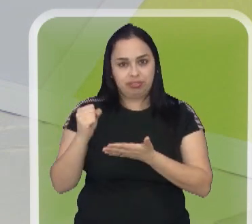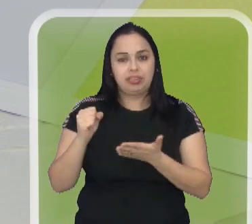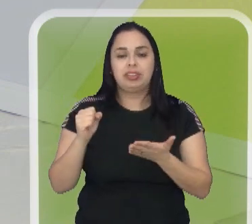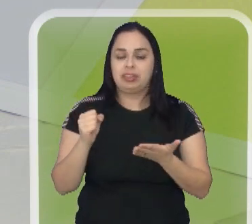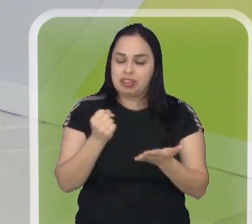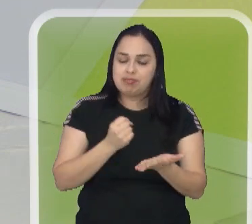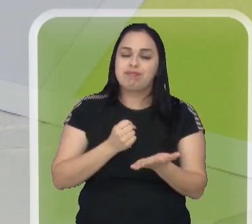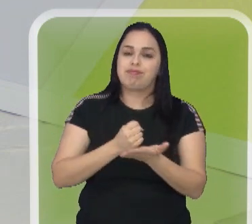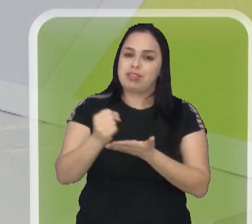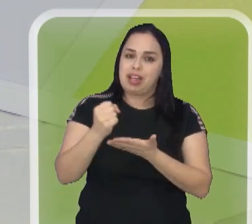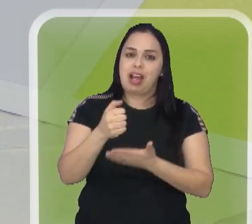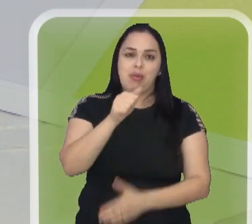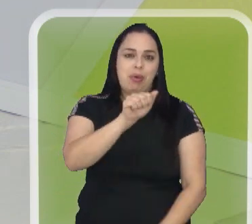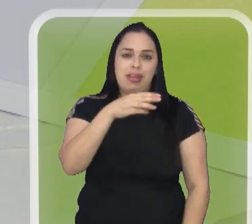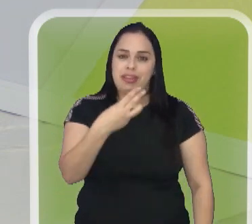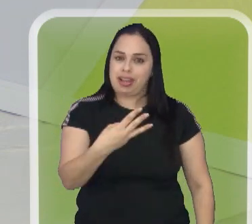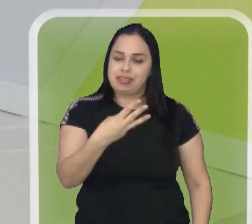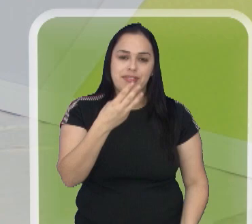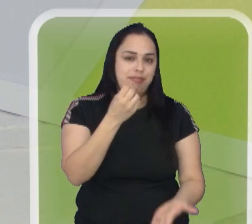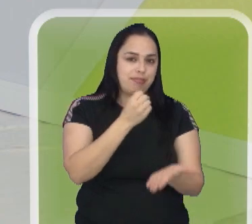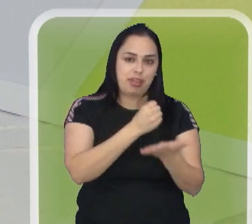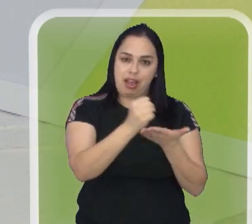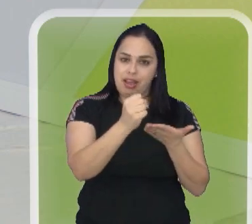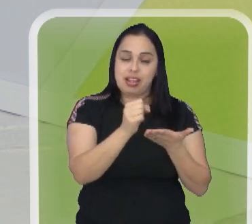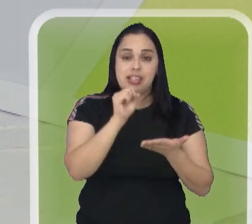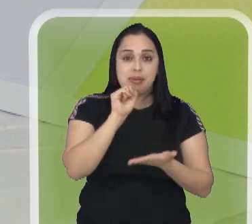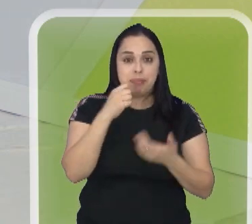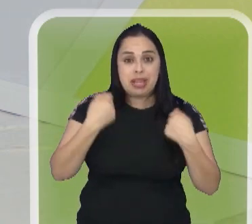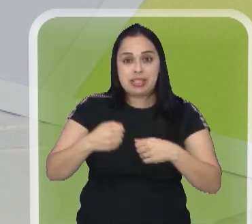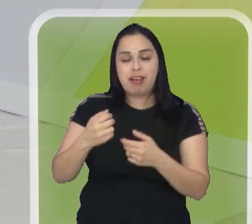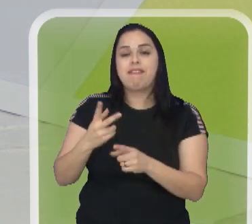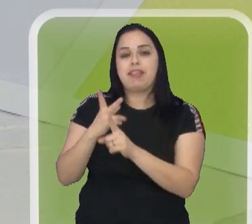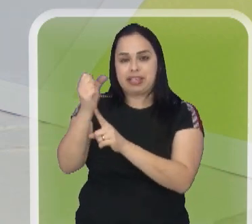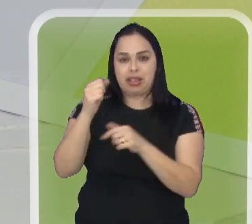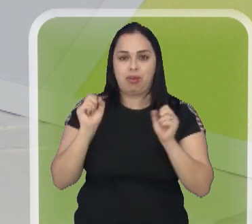mas acabou a Série A3 para o São José, caso não vença o jogo amanhã, tá certo? A gente